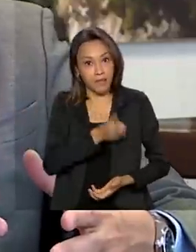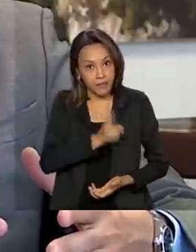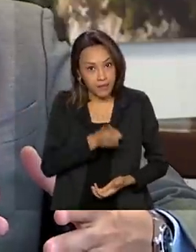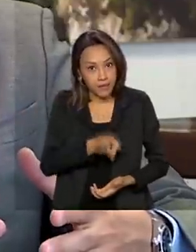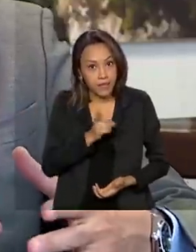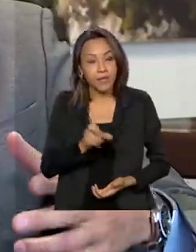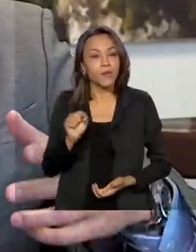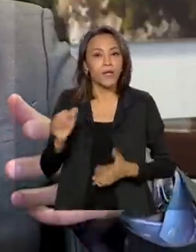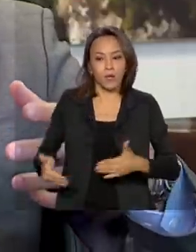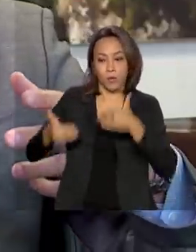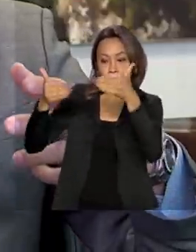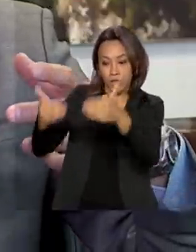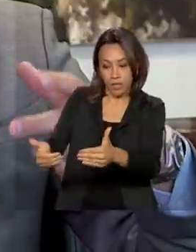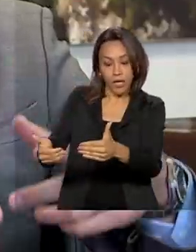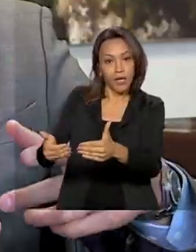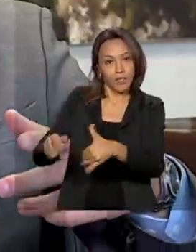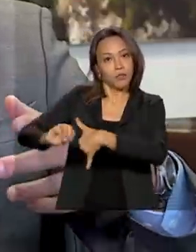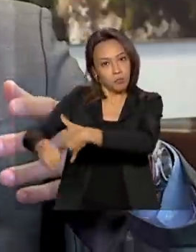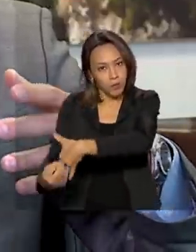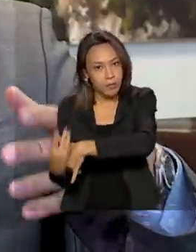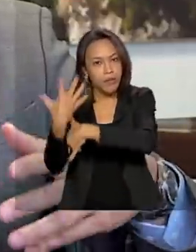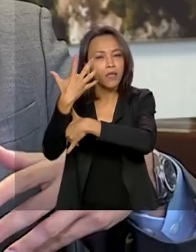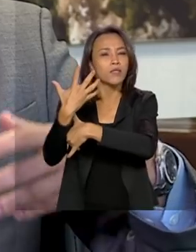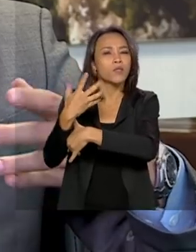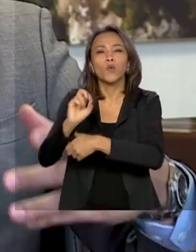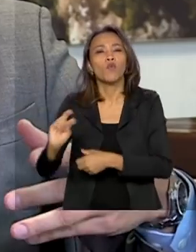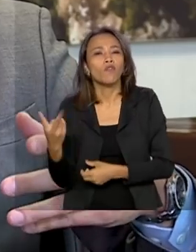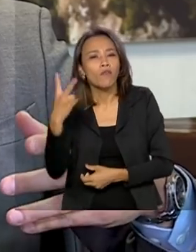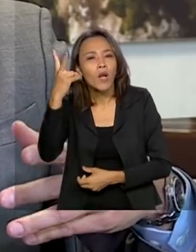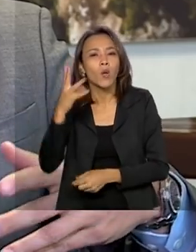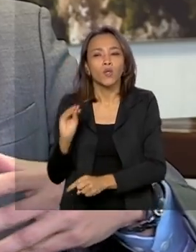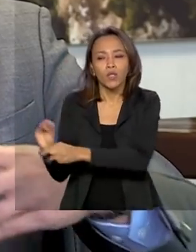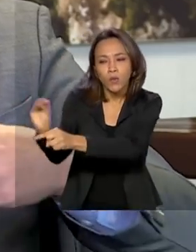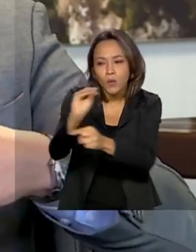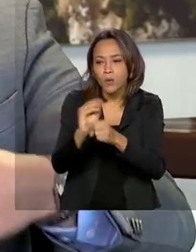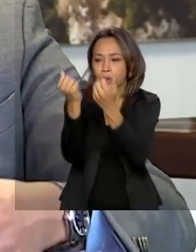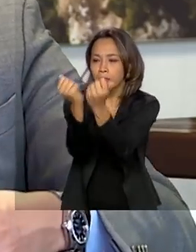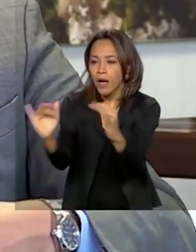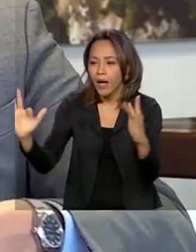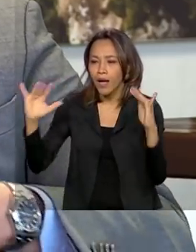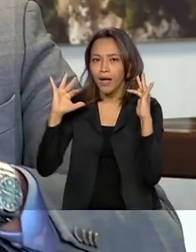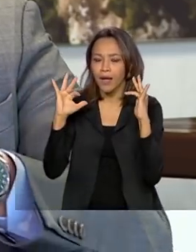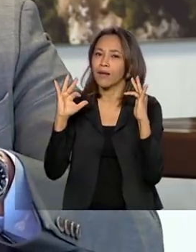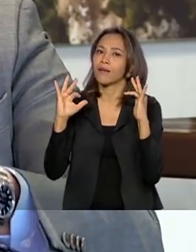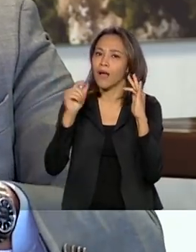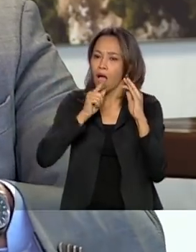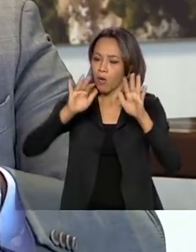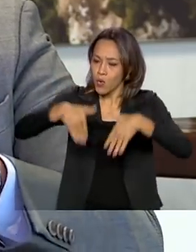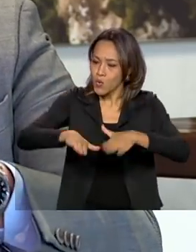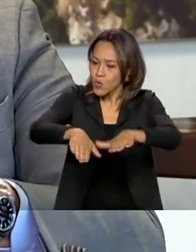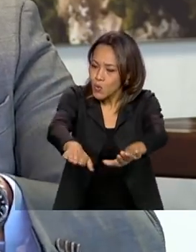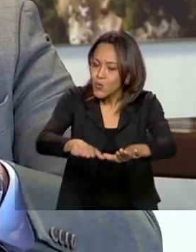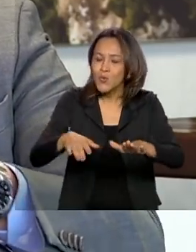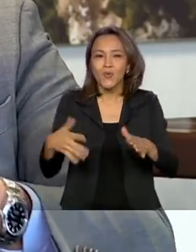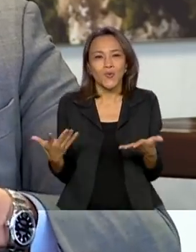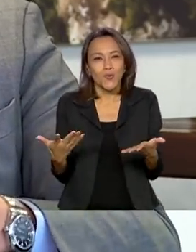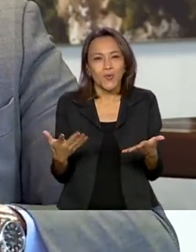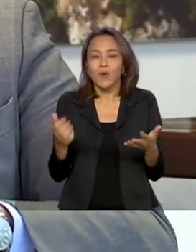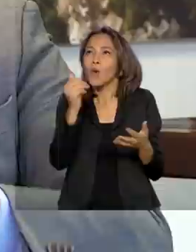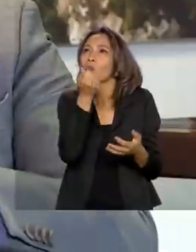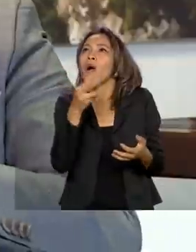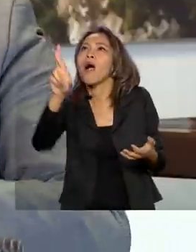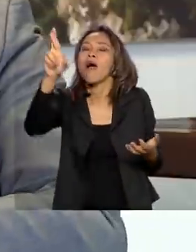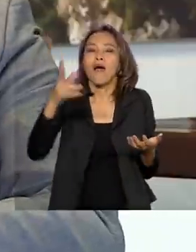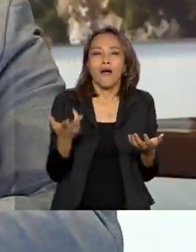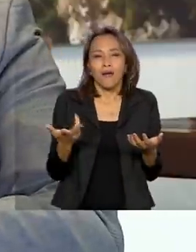específico do Ministério do Meio Ambiente, os valores de preservação e conservação ambiental, cuidado com as nossas florestas, com a água, com o ar,